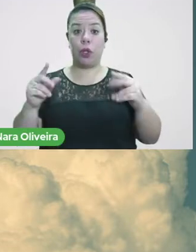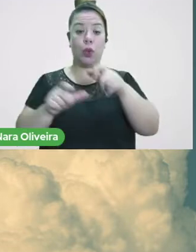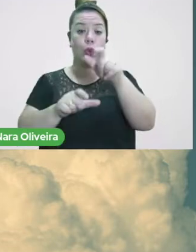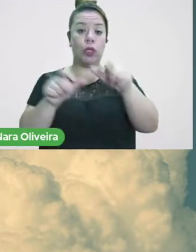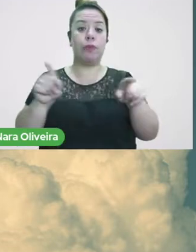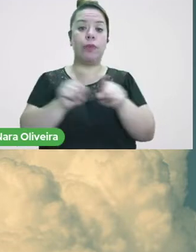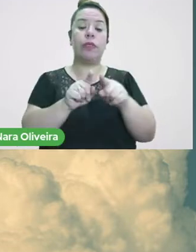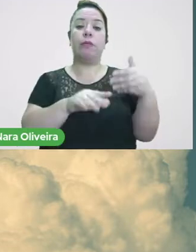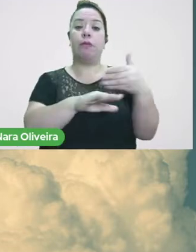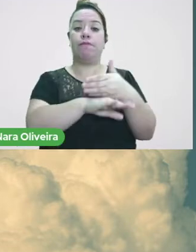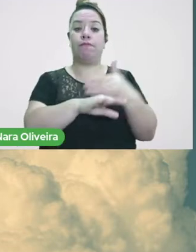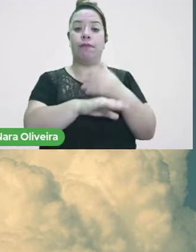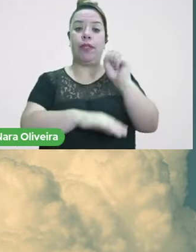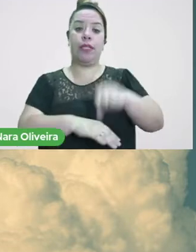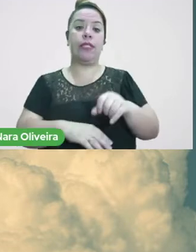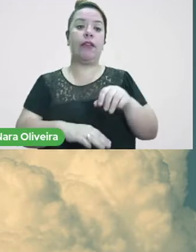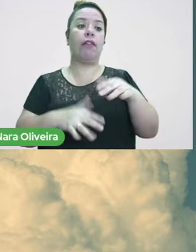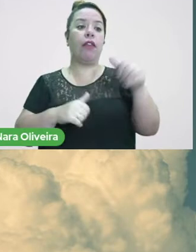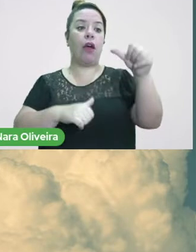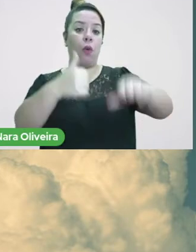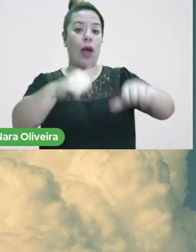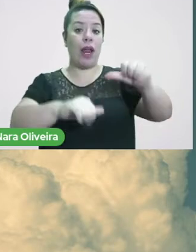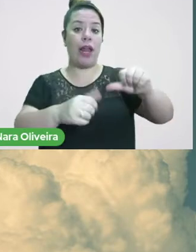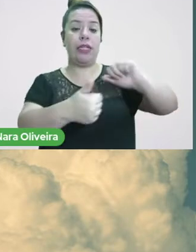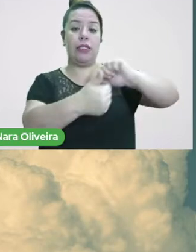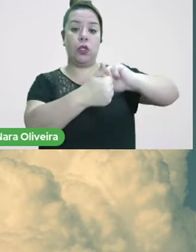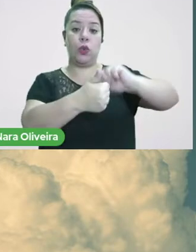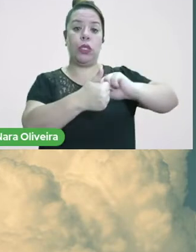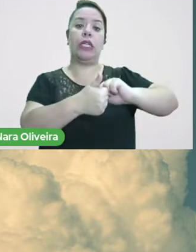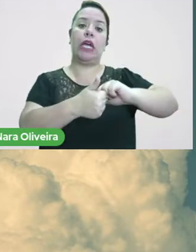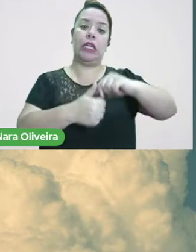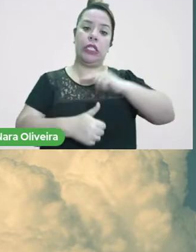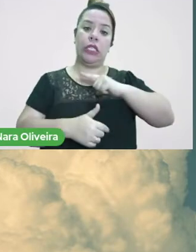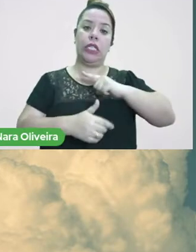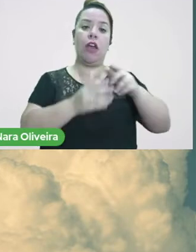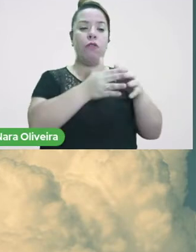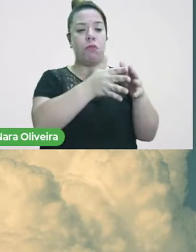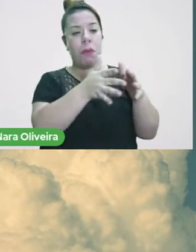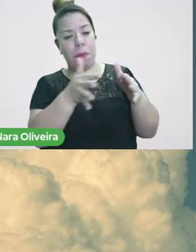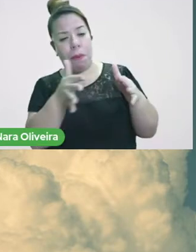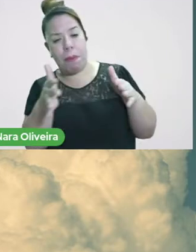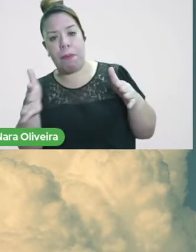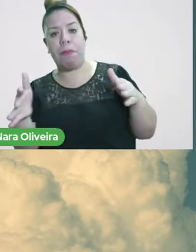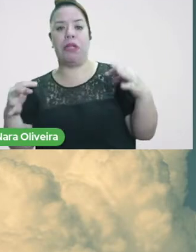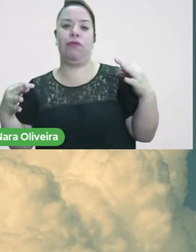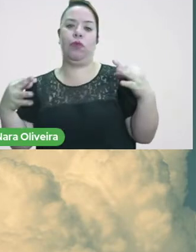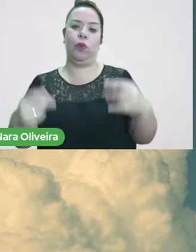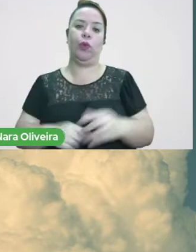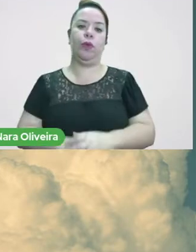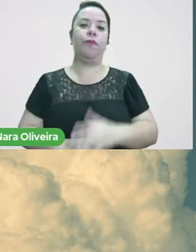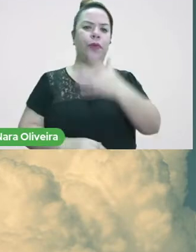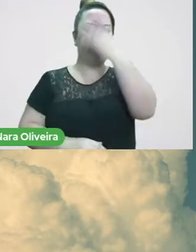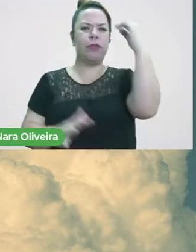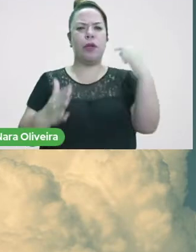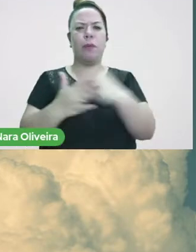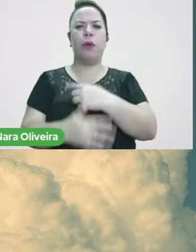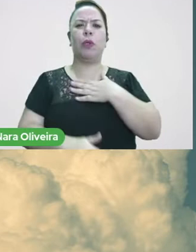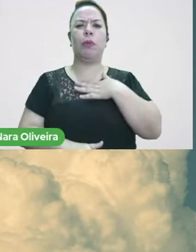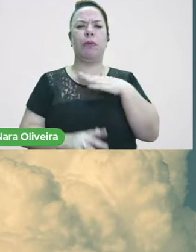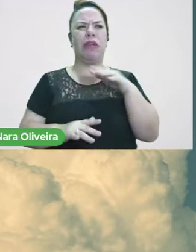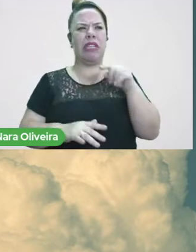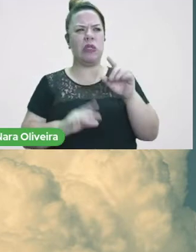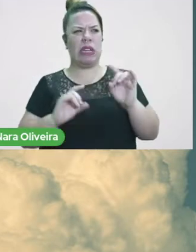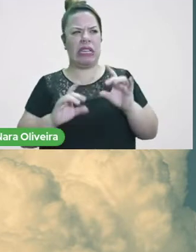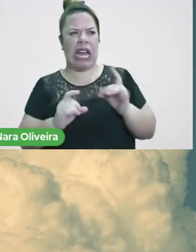Então, o analista de qualidade ficaria ciente do fluxo todo, tá? Já me perguntaram, mas isso não é técnico